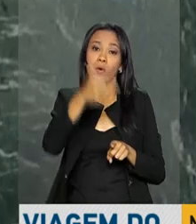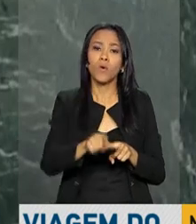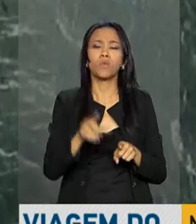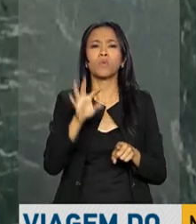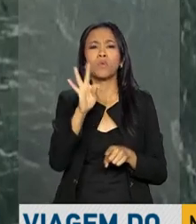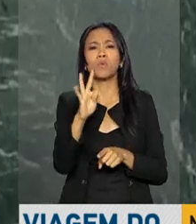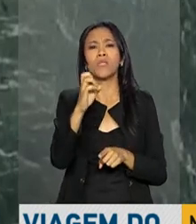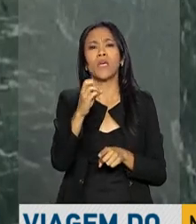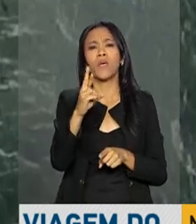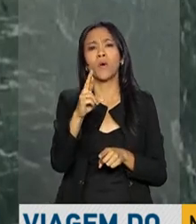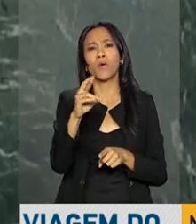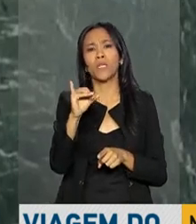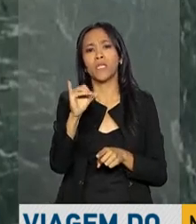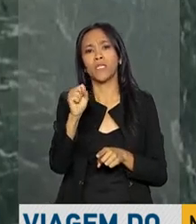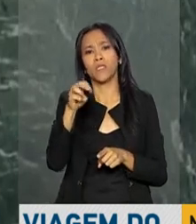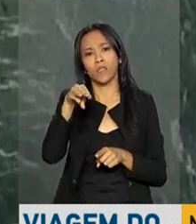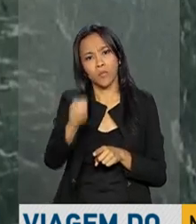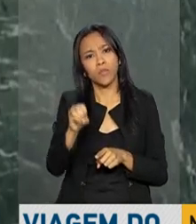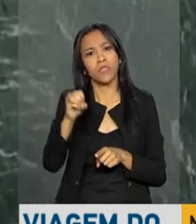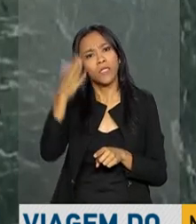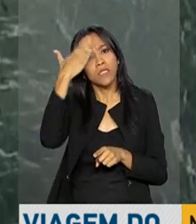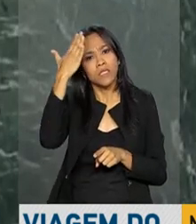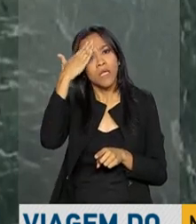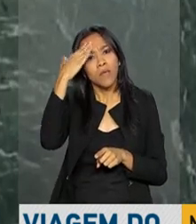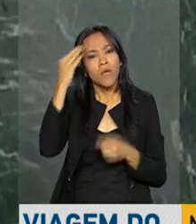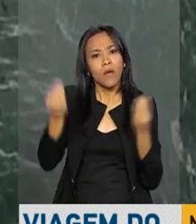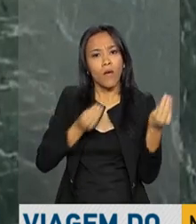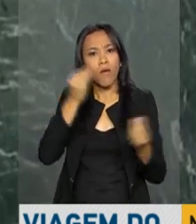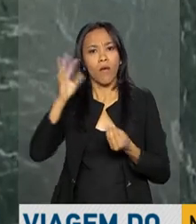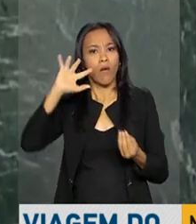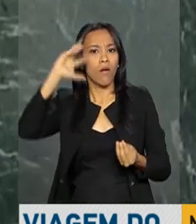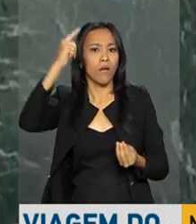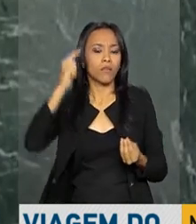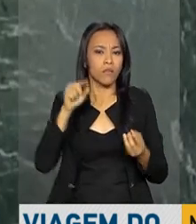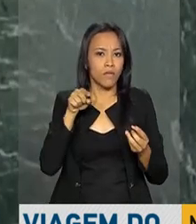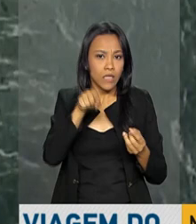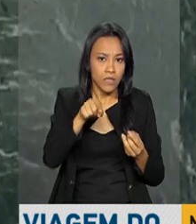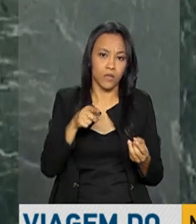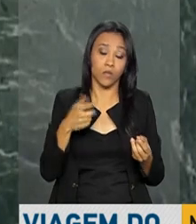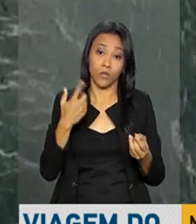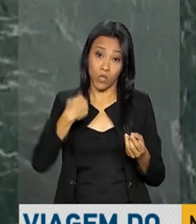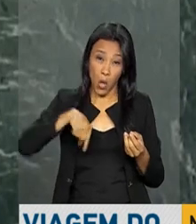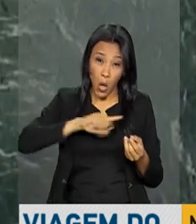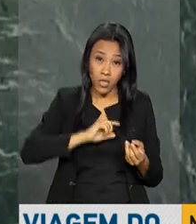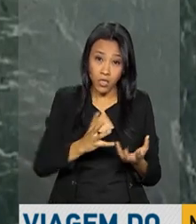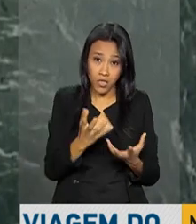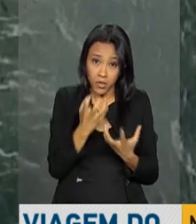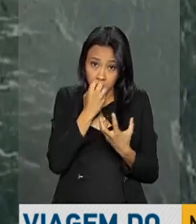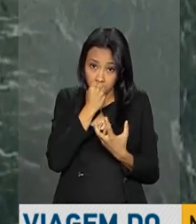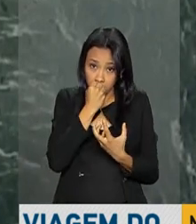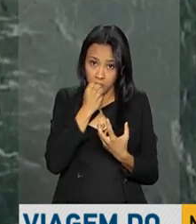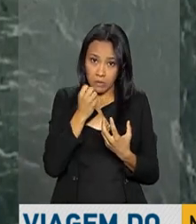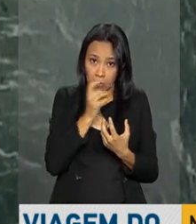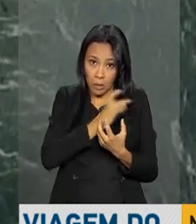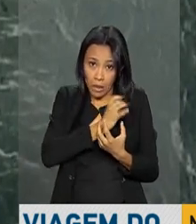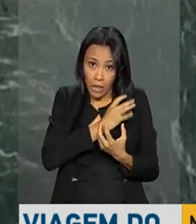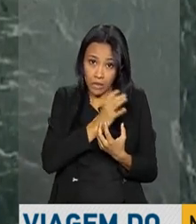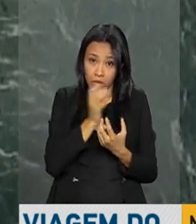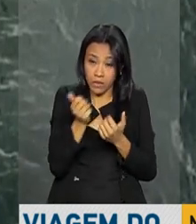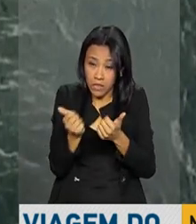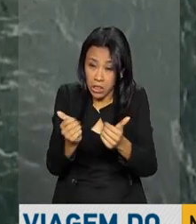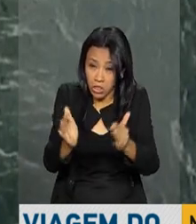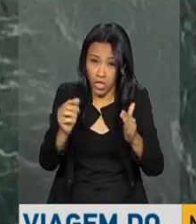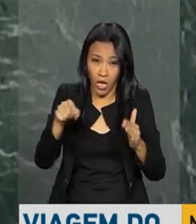terrorismo de adaptar-se aos tempos e aos terrenos. Não seremos acuados pelo terror, nem